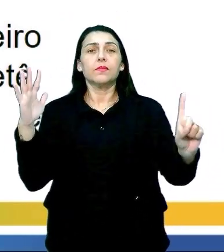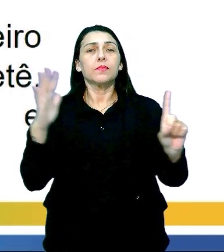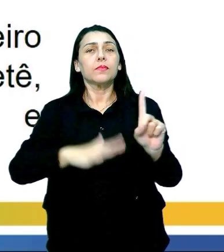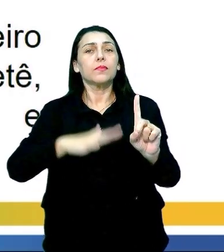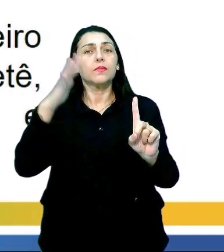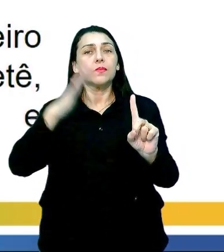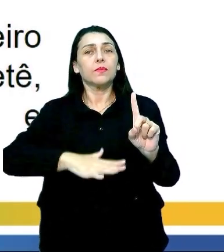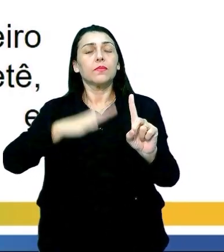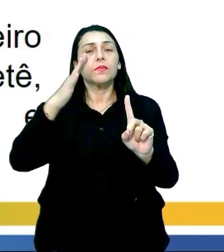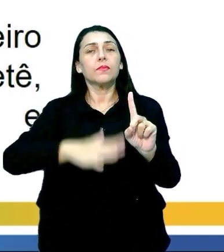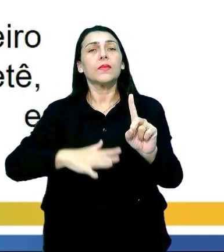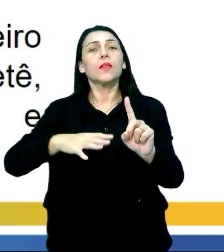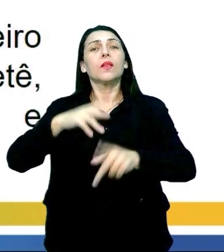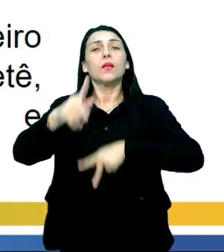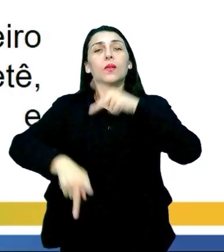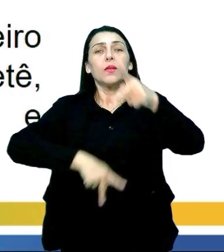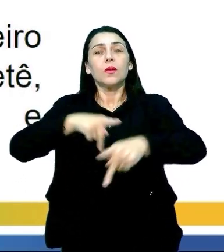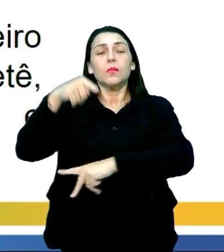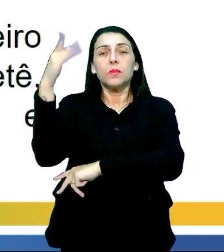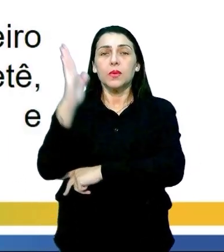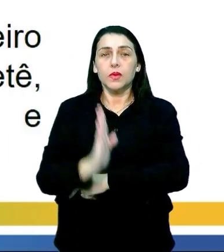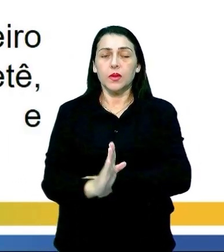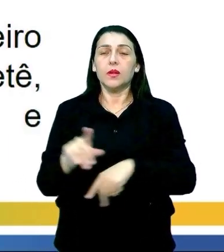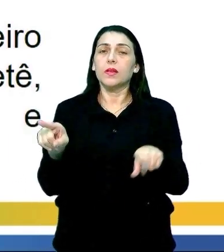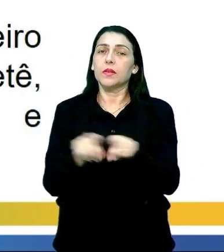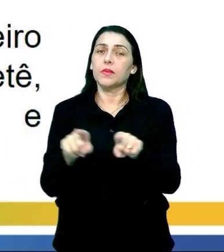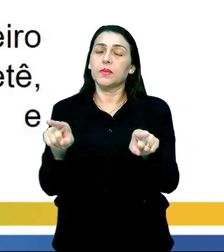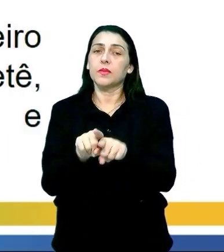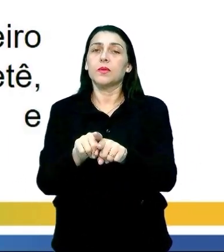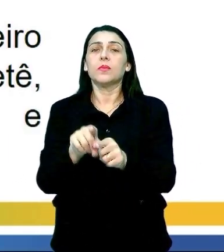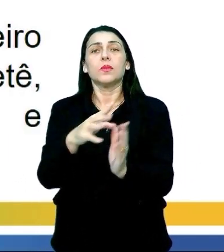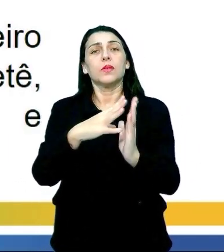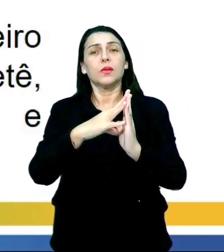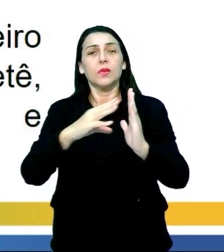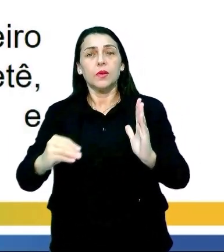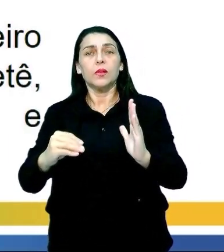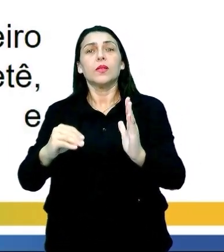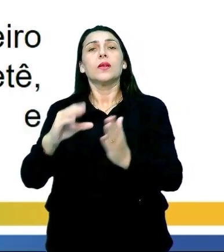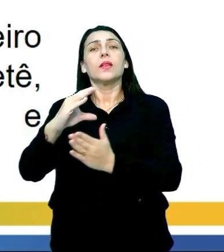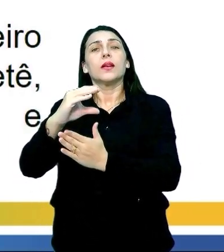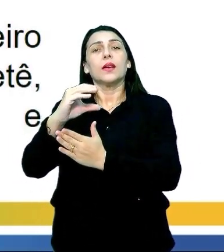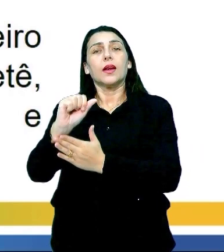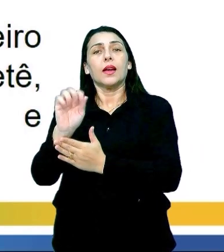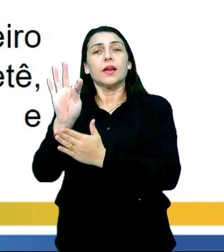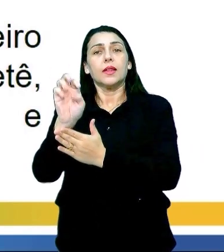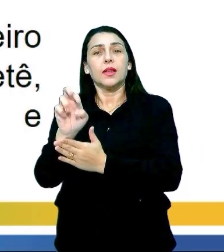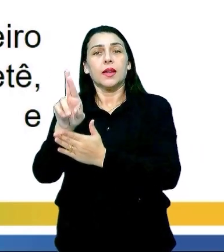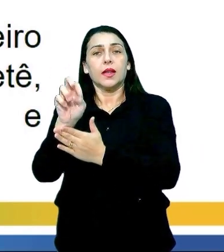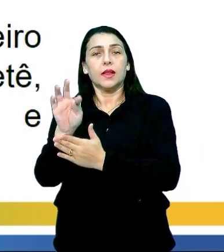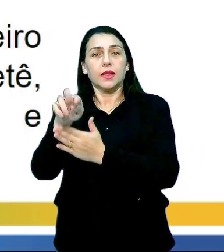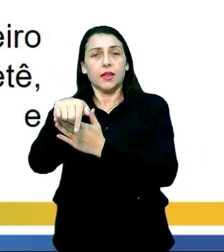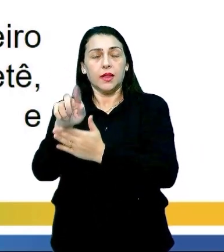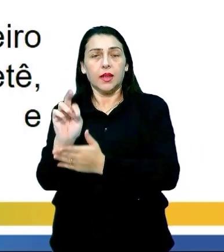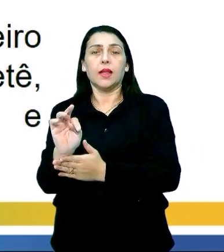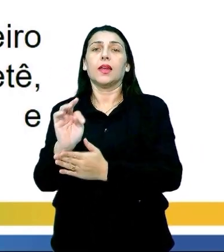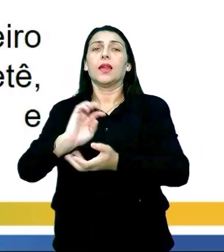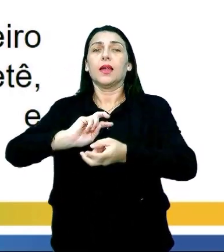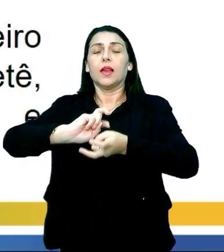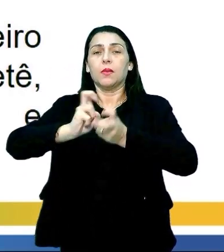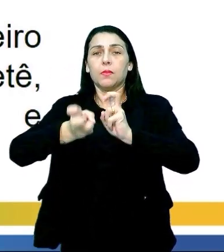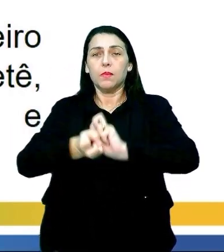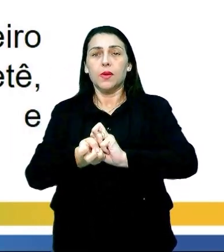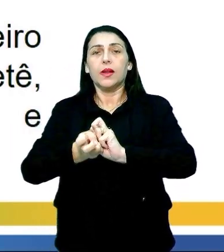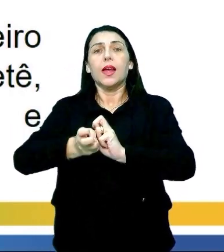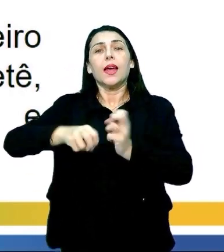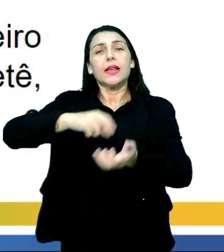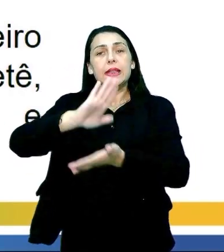tais matrizes, o povo brasileiro tem como segmento dançante o cateretê, capoeira, maracatu, samba